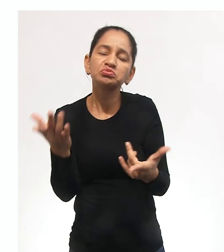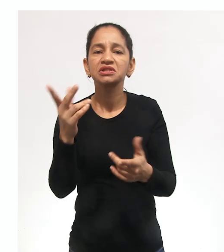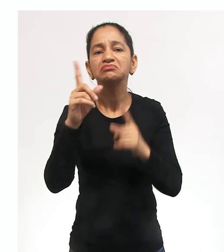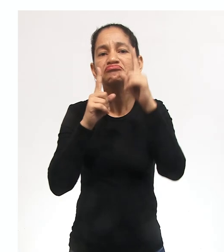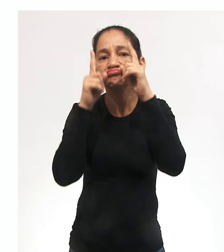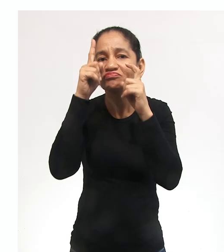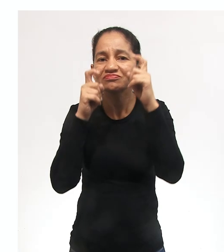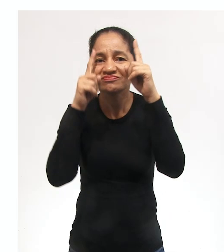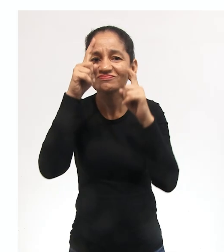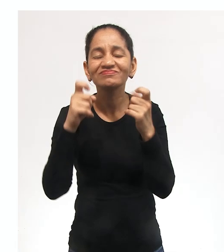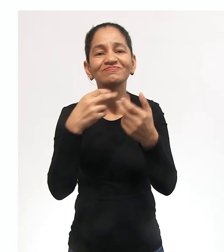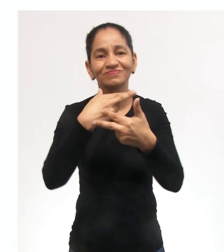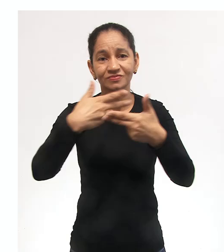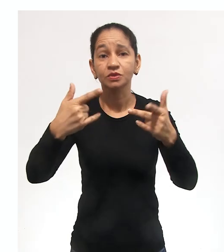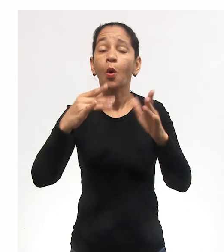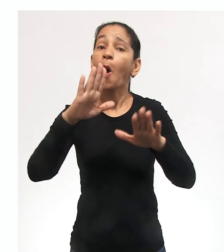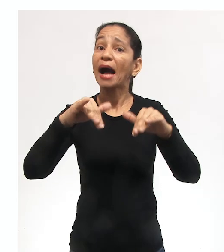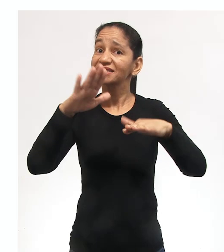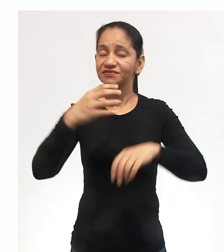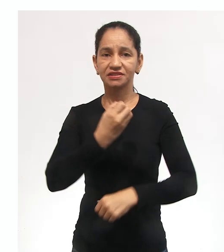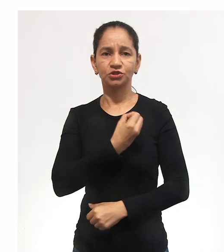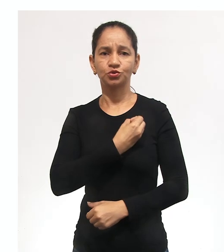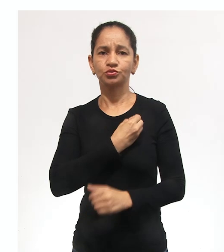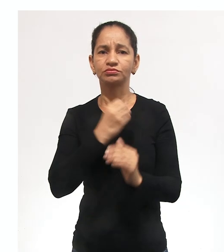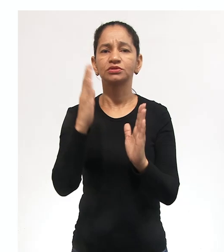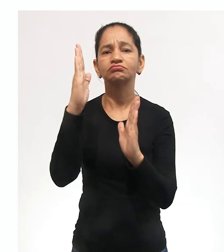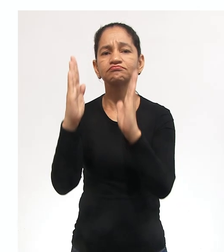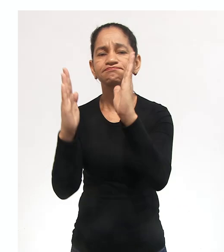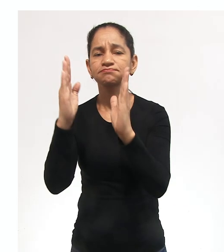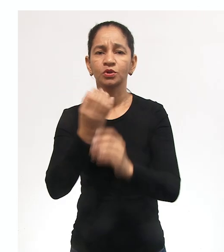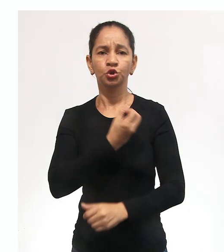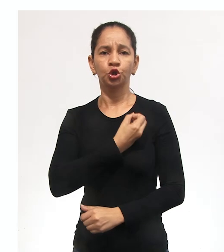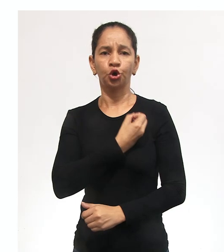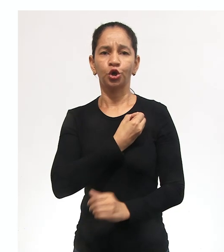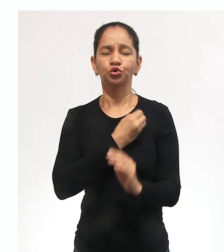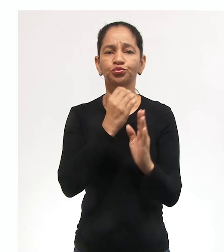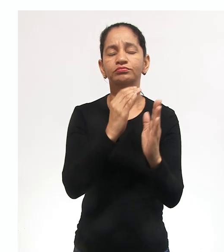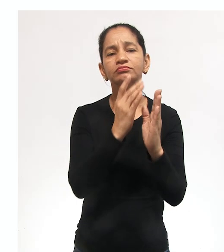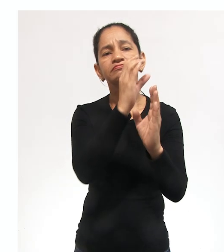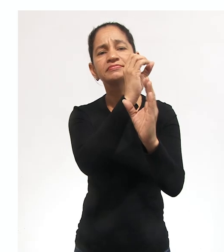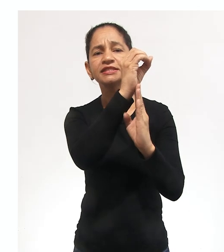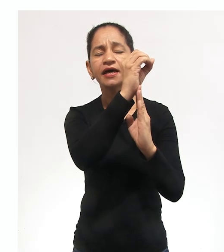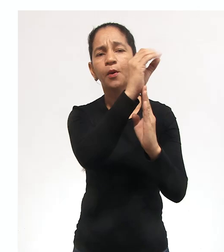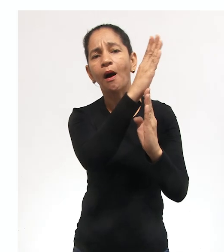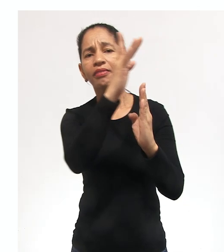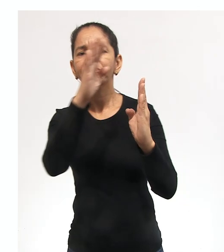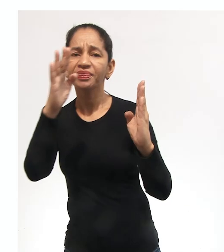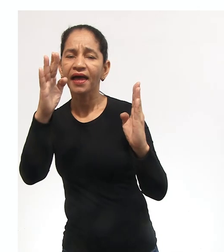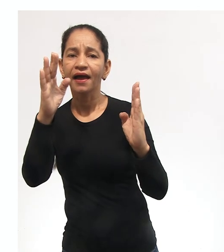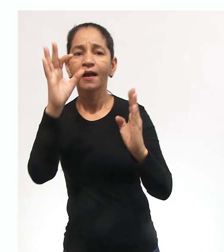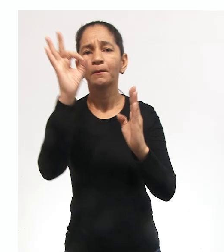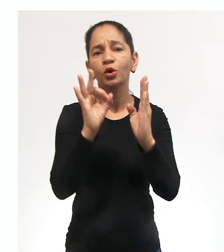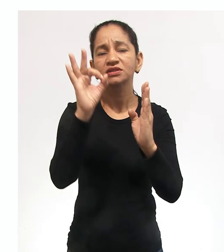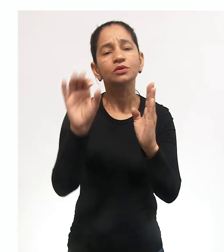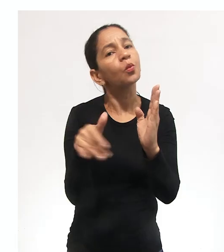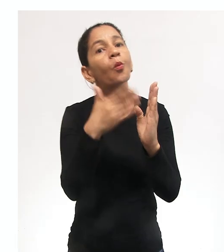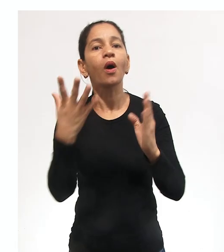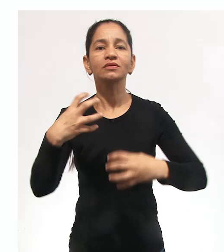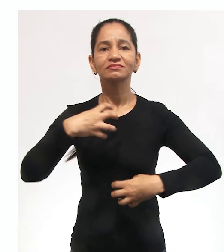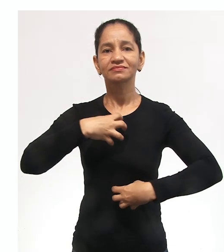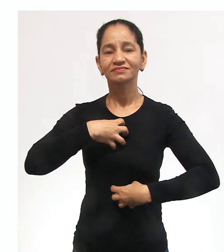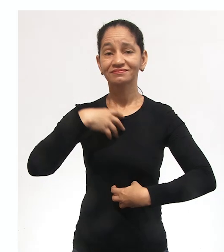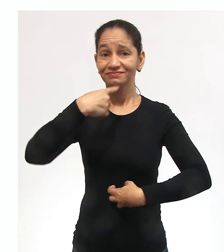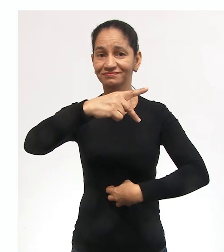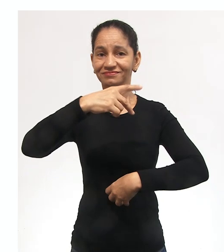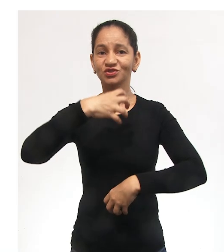ou até de escalas, ela vai fazer com que o professor entenda como o aluno se sentiu